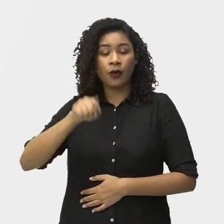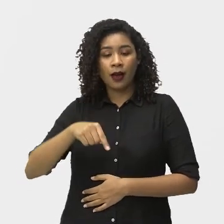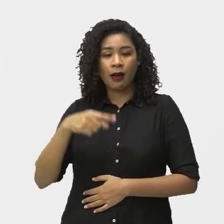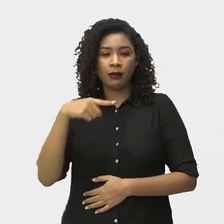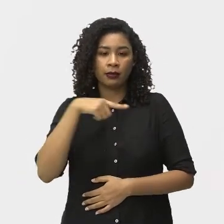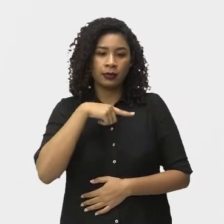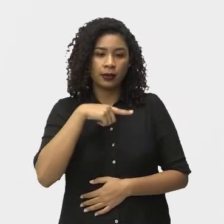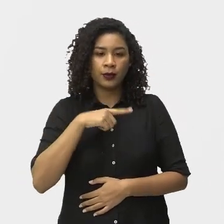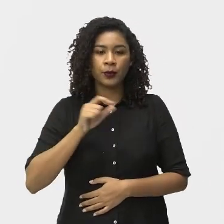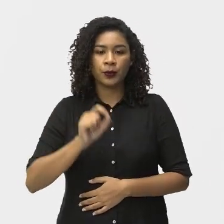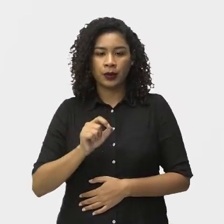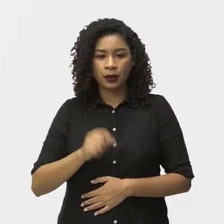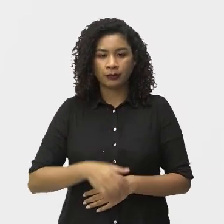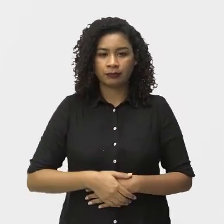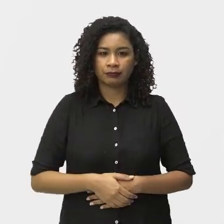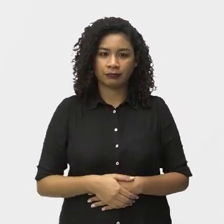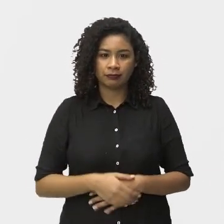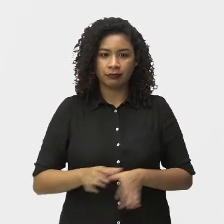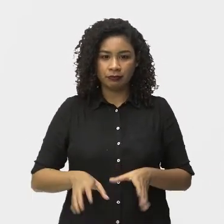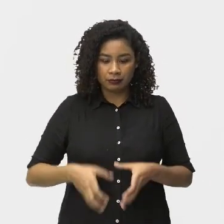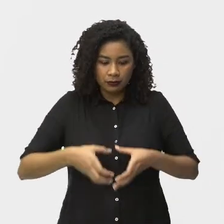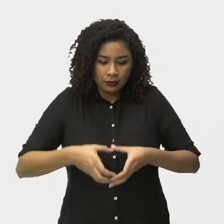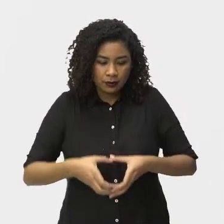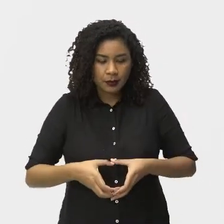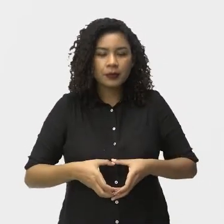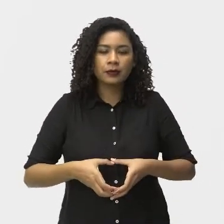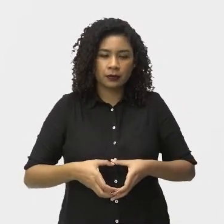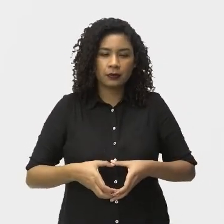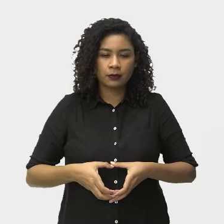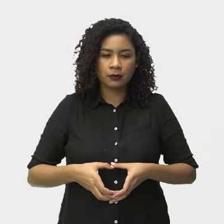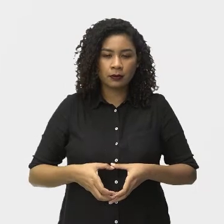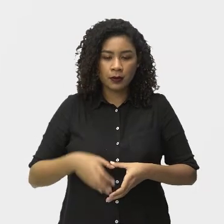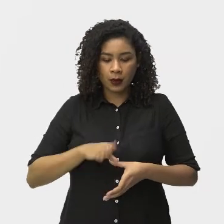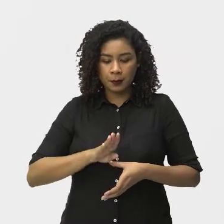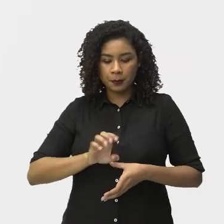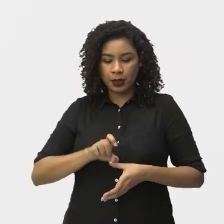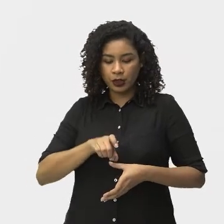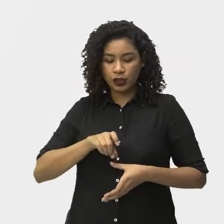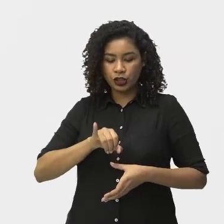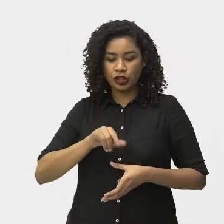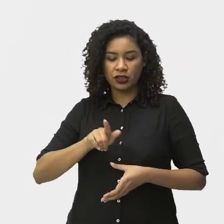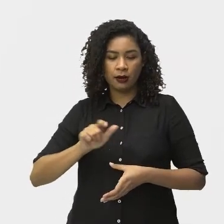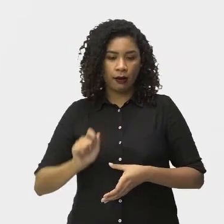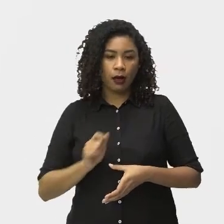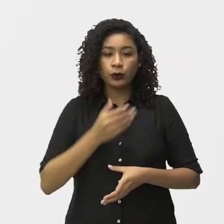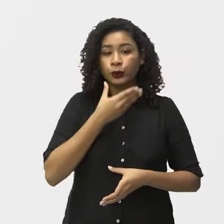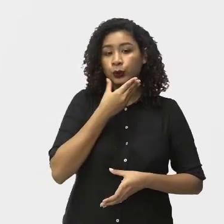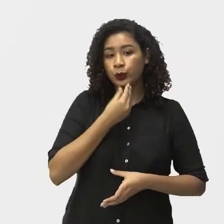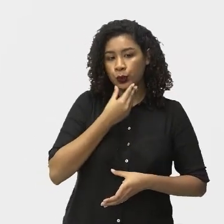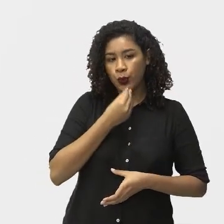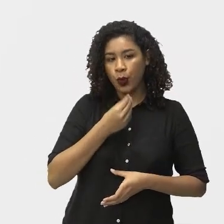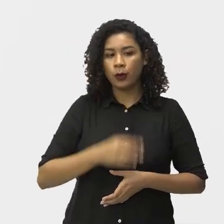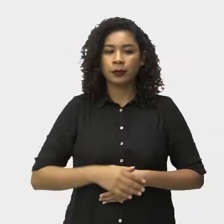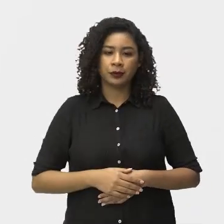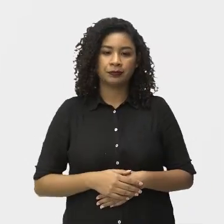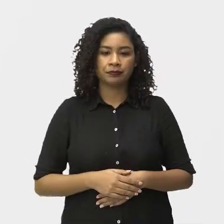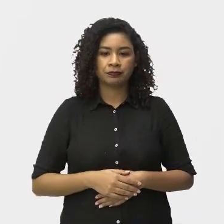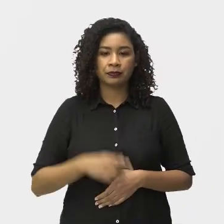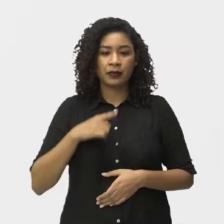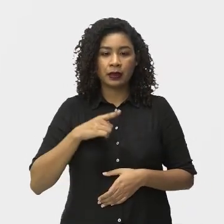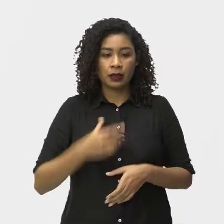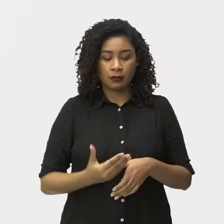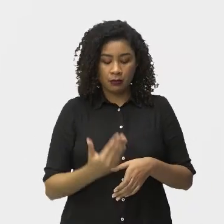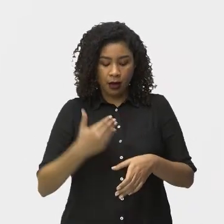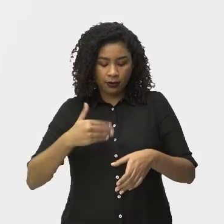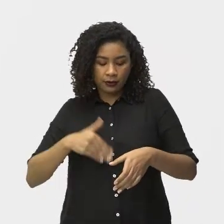homem e são responsáveis pela produção de uma secreção que constitui grande parte do que chamamos de sêmen. Além